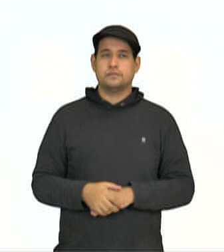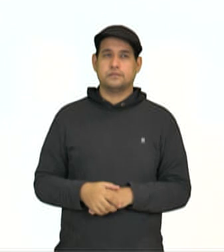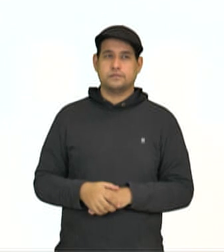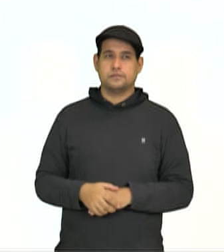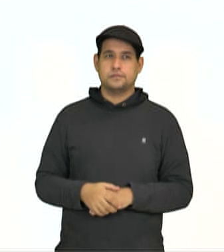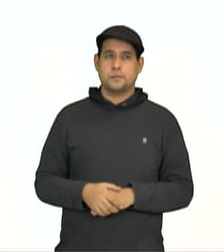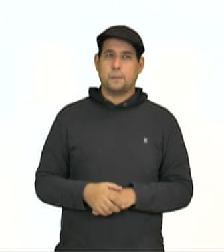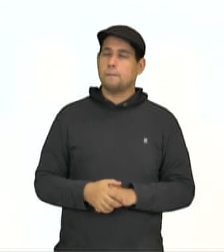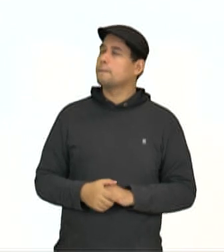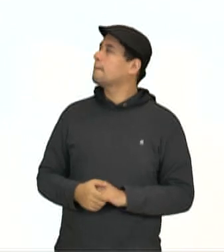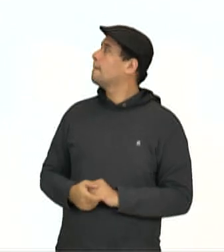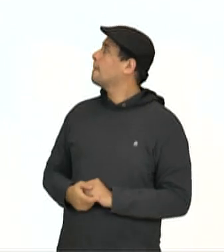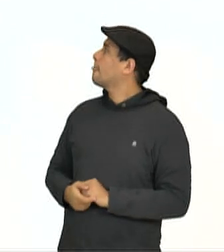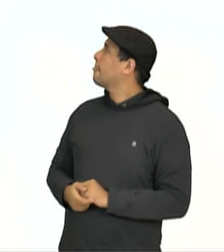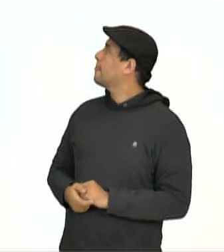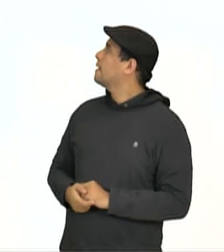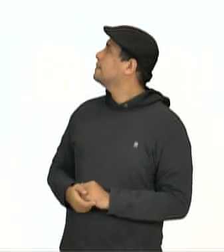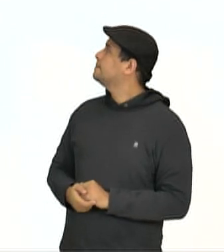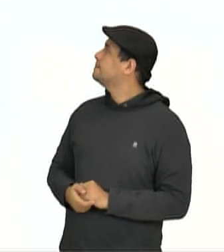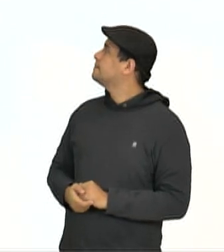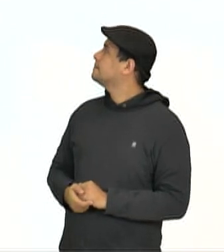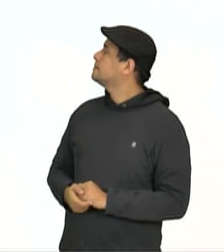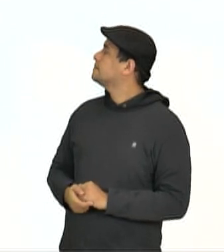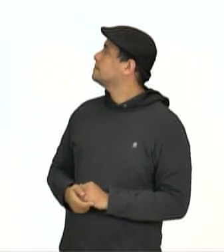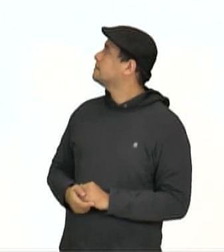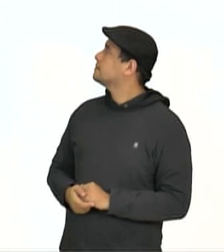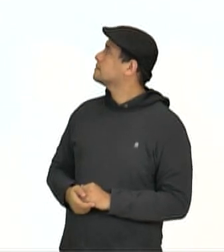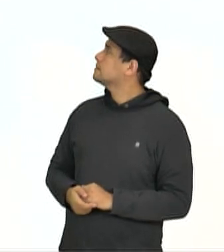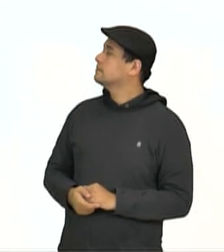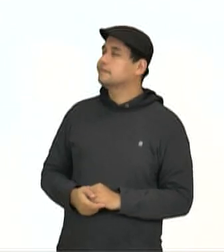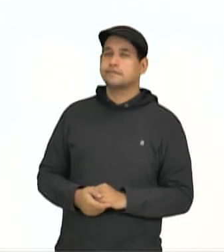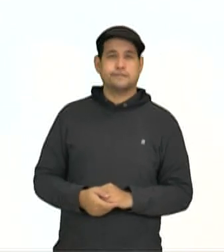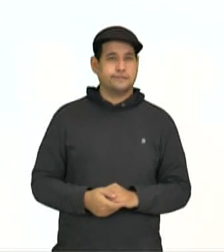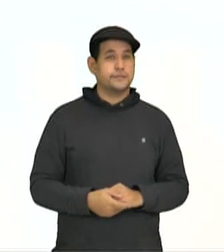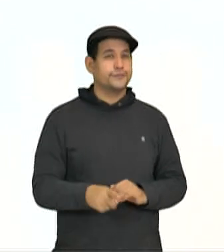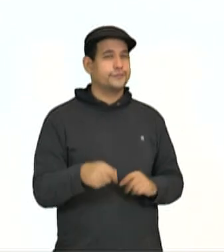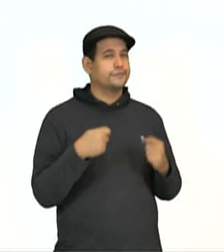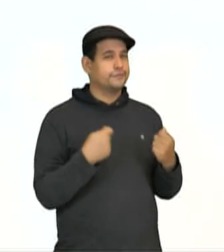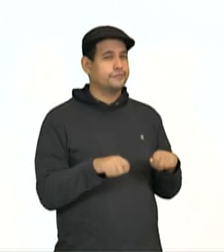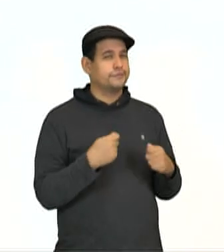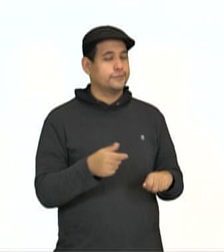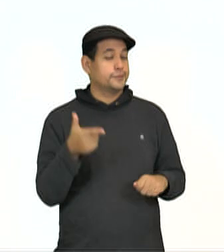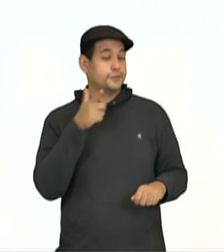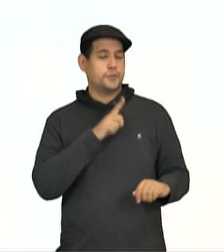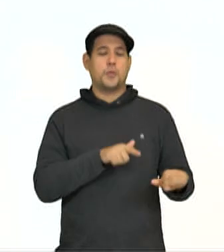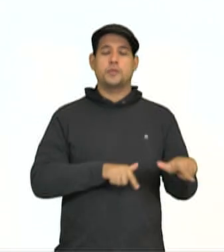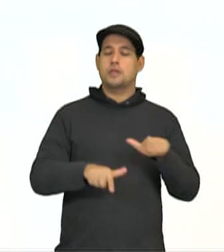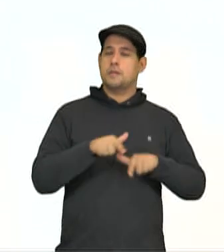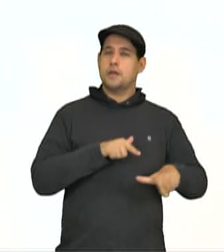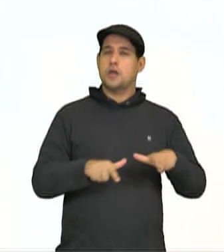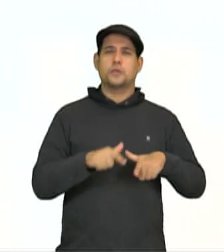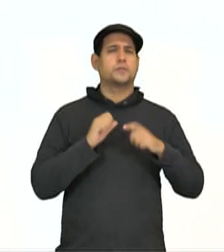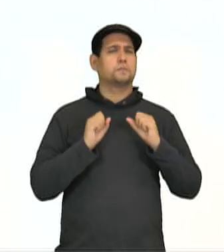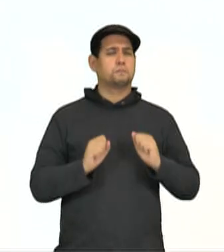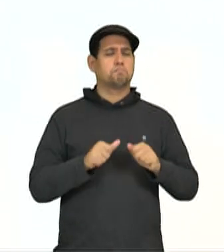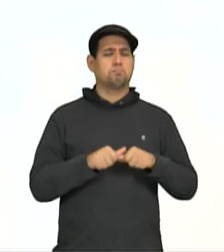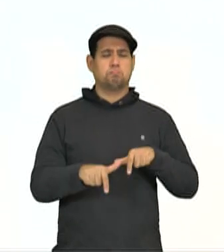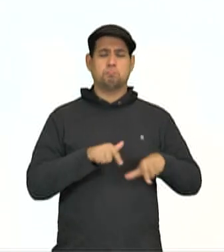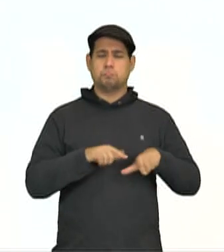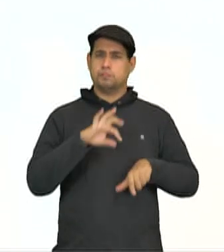You must get a job that you will be able to support with. Você precisa conseguir um emprego que você seja capaz de se